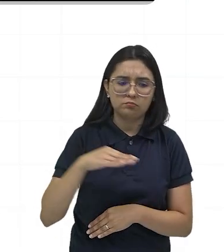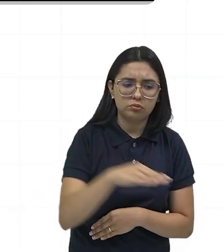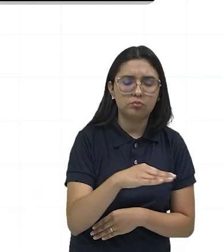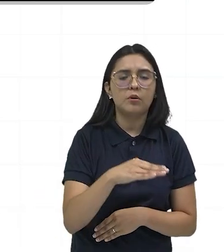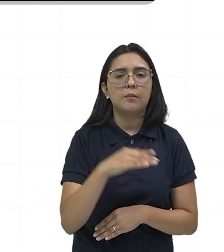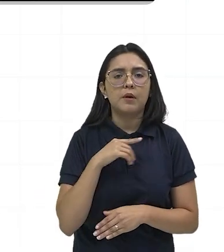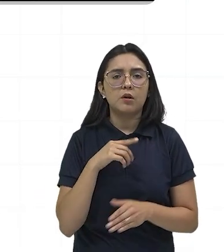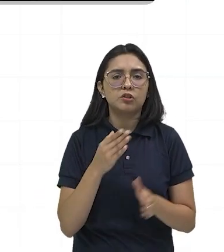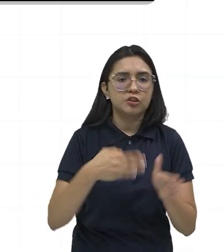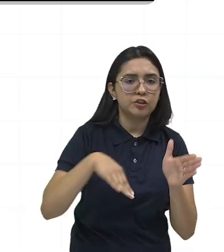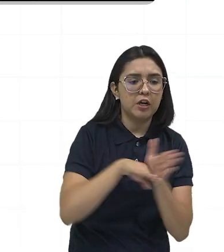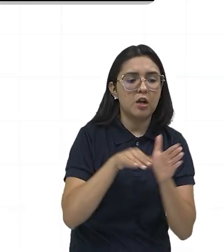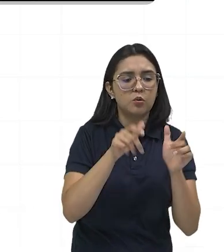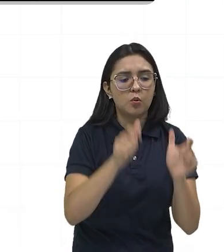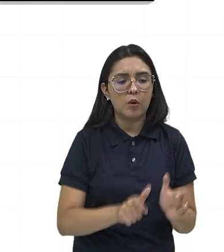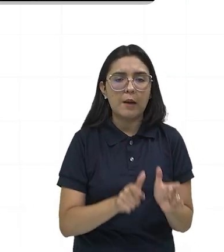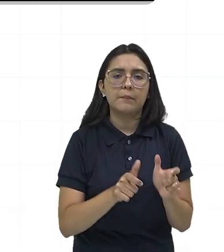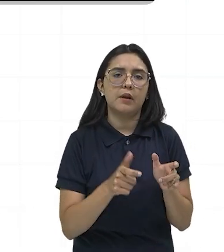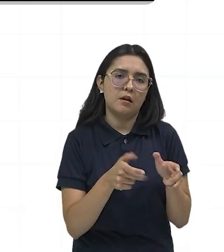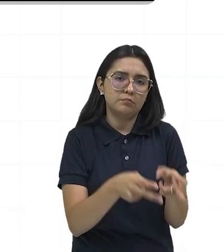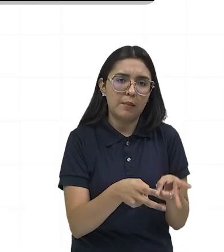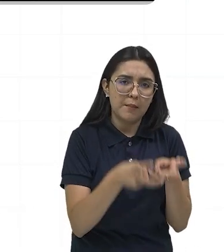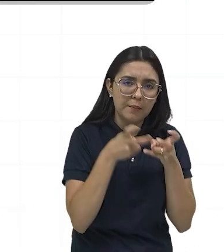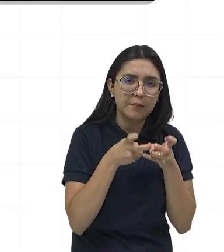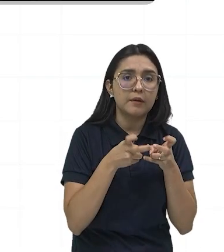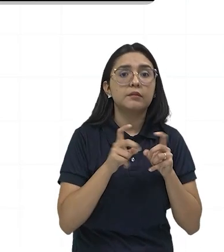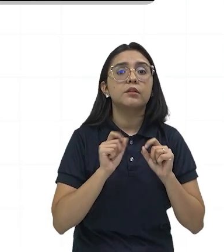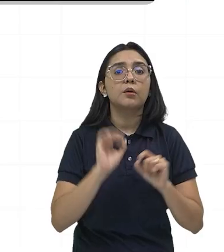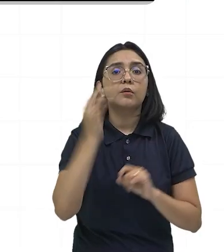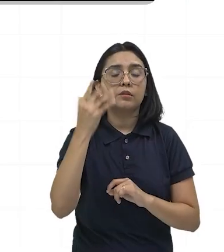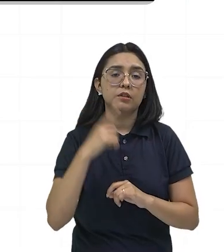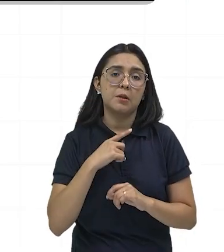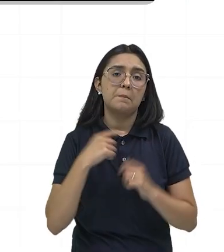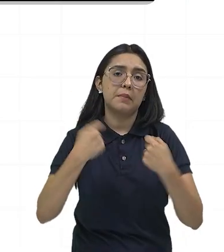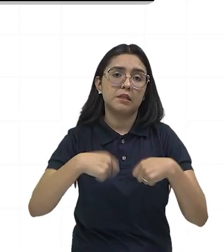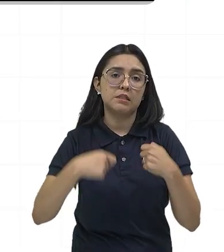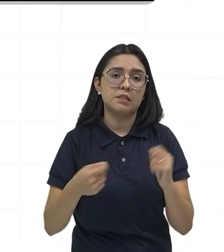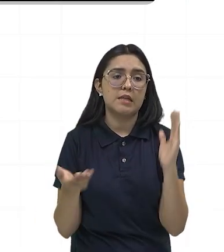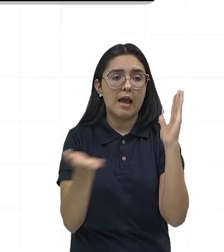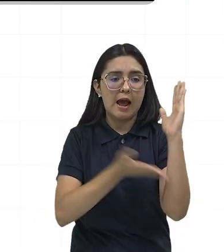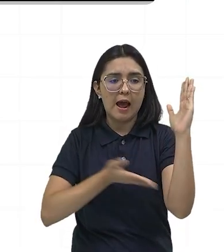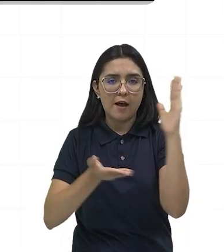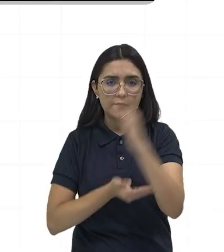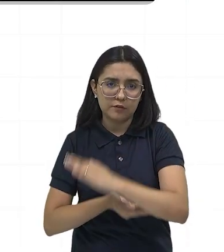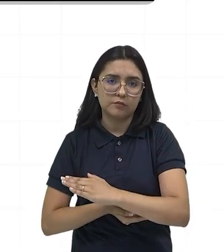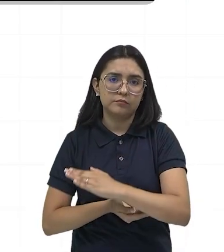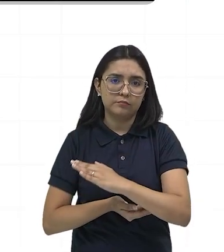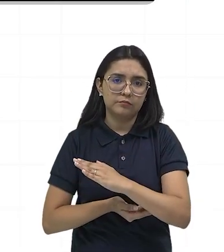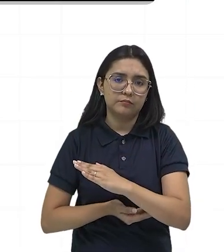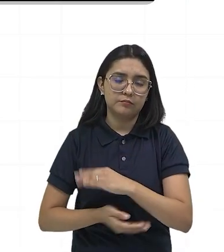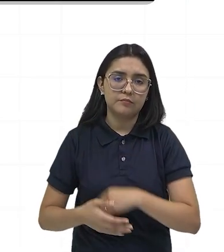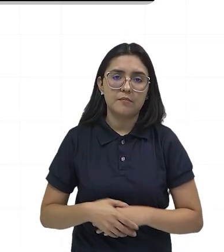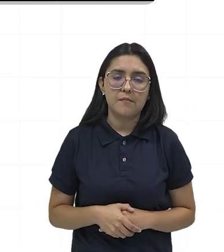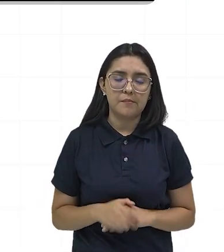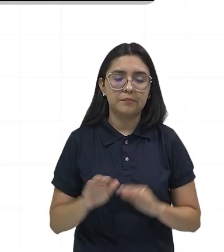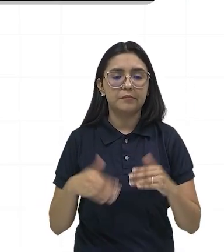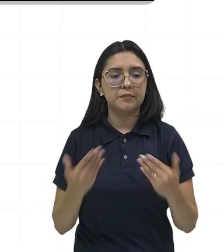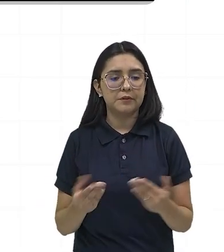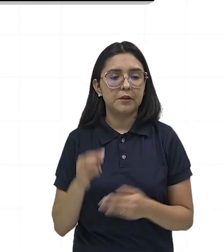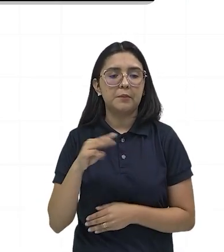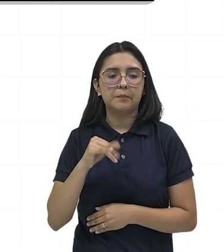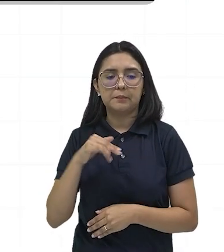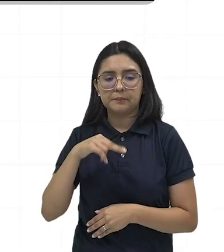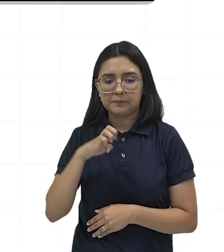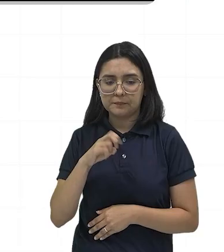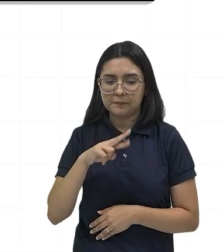mineração, conseguir retirar o minério dali, acaba que desmatam ali áreas ao redor. Então, nós temos aí a mineração